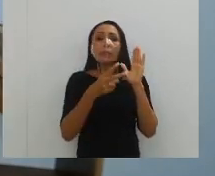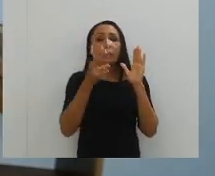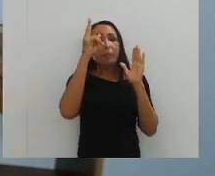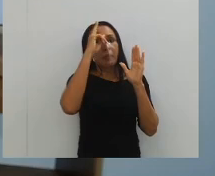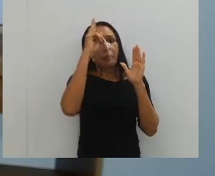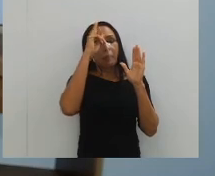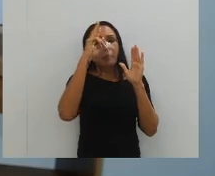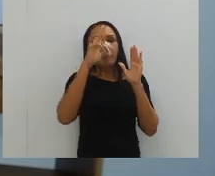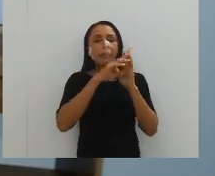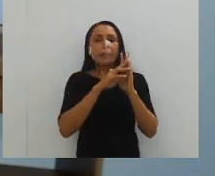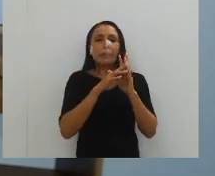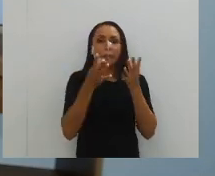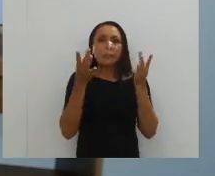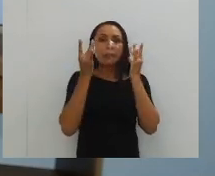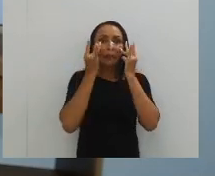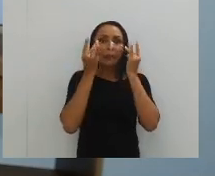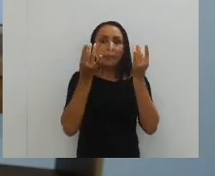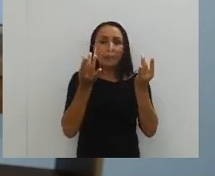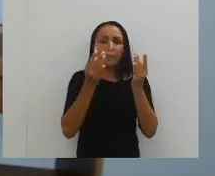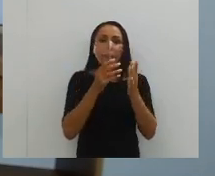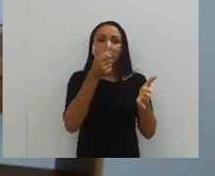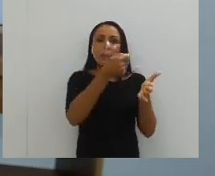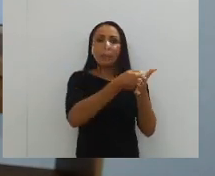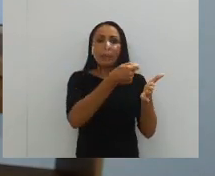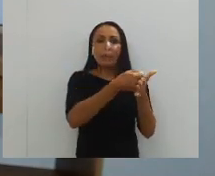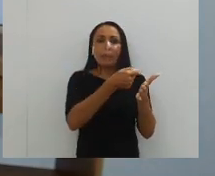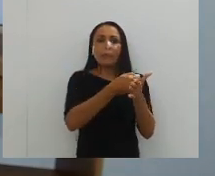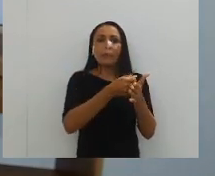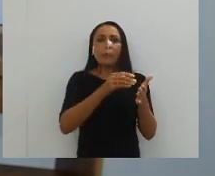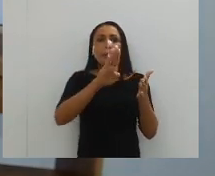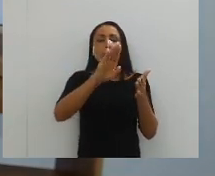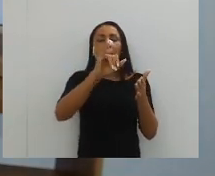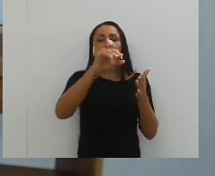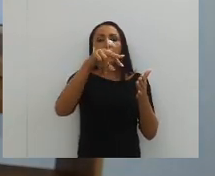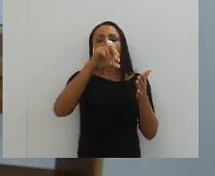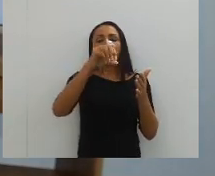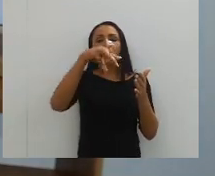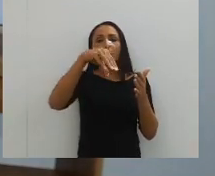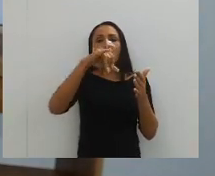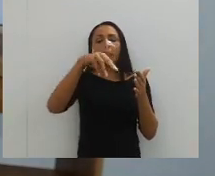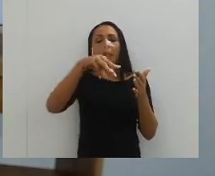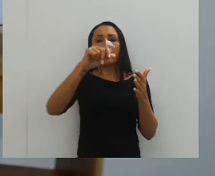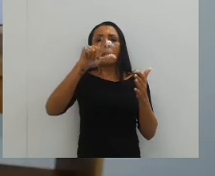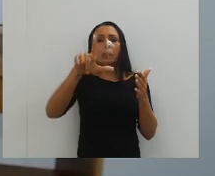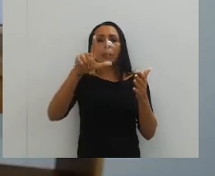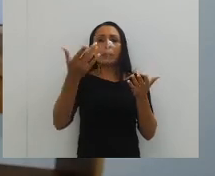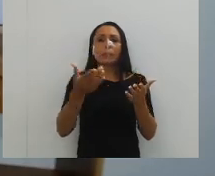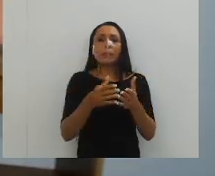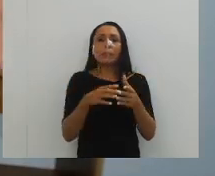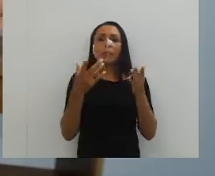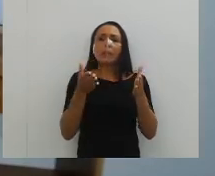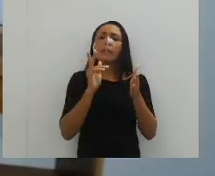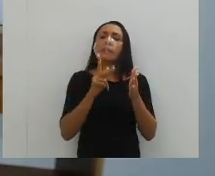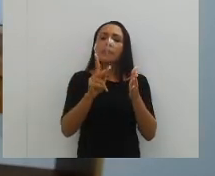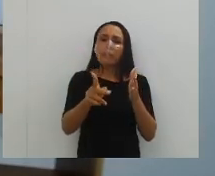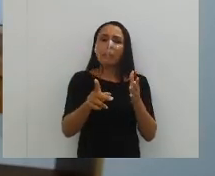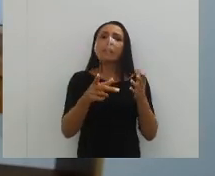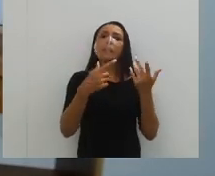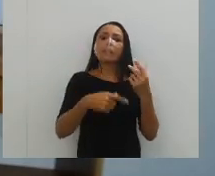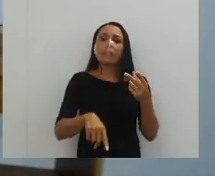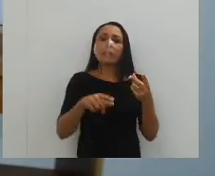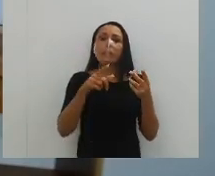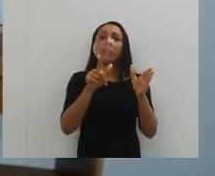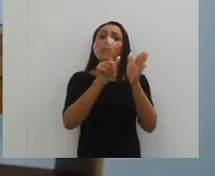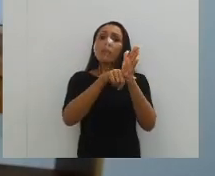uma coisa. Ei, olha para mim. Ela é obrigatoriamente binominal. Por que ela é obrigatoriamente binominal? Porque ela sempre tem que ser escrita com